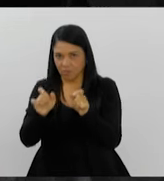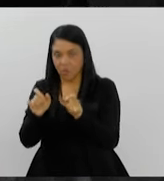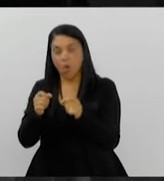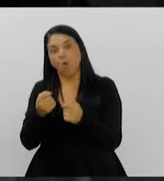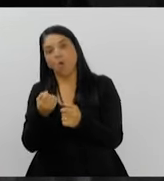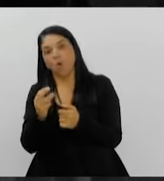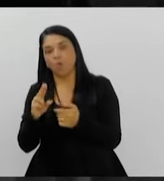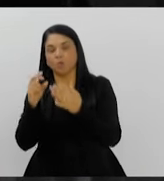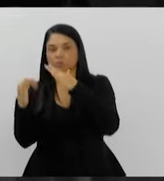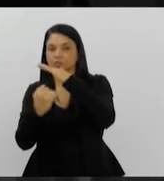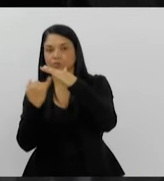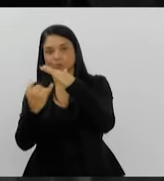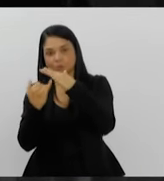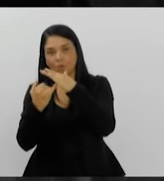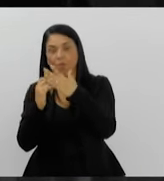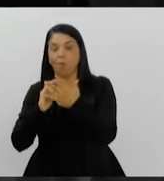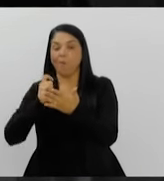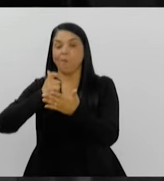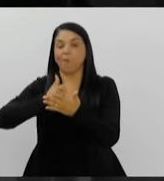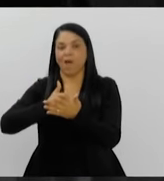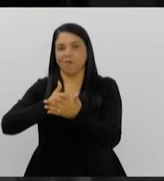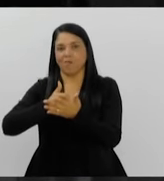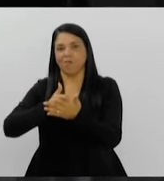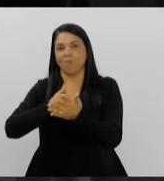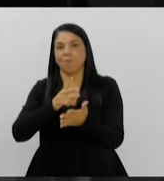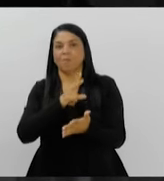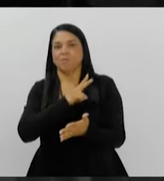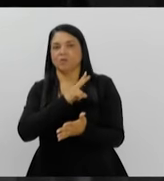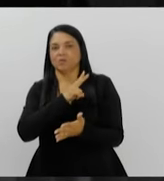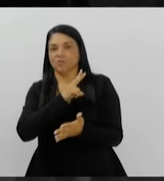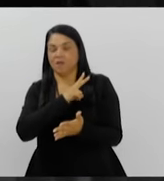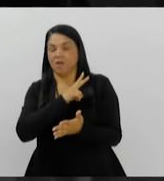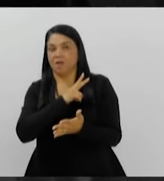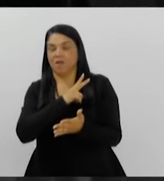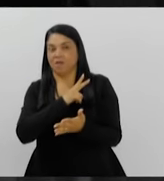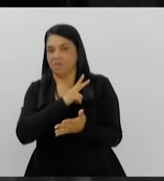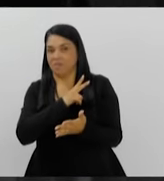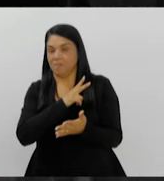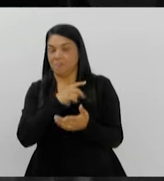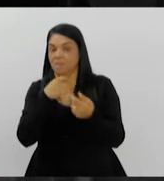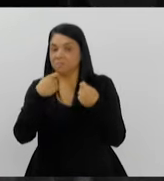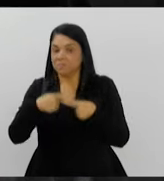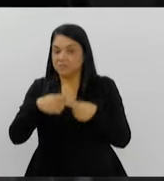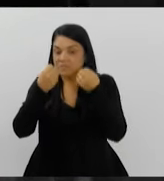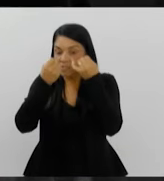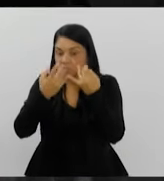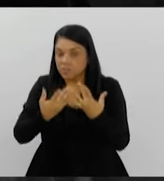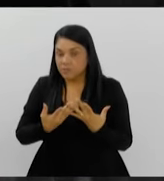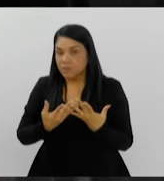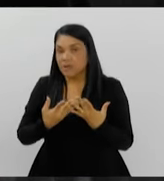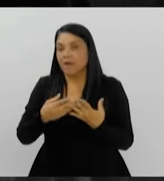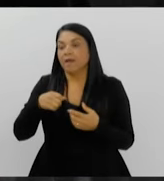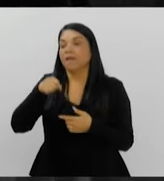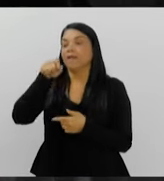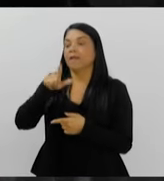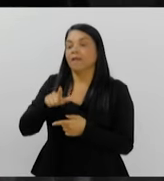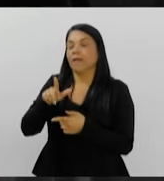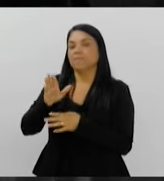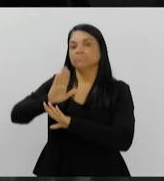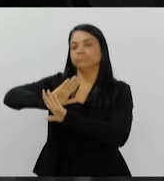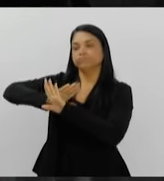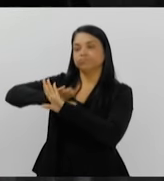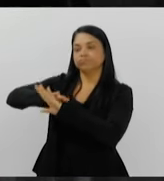ou pagos por fora por alguém alguém tem que explicar Qual a retaguarda jurídica que esse indivíduo